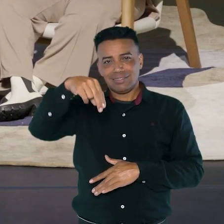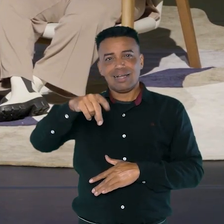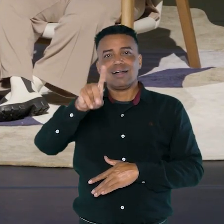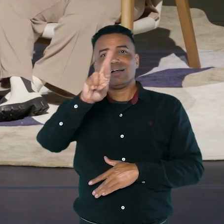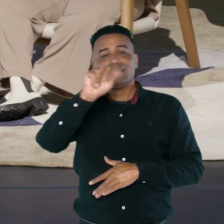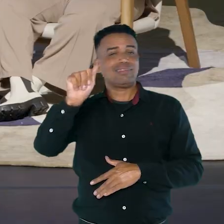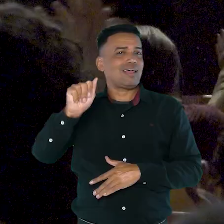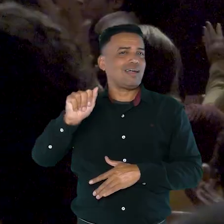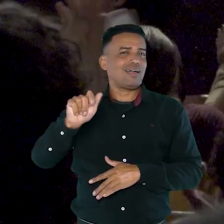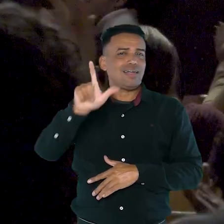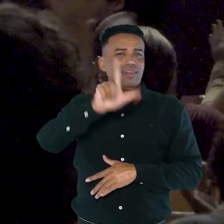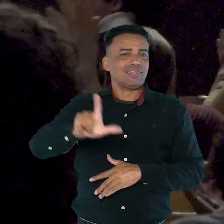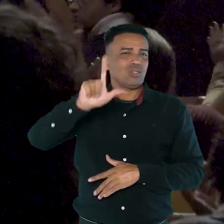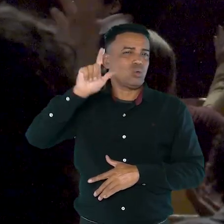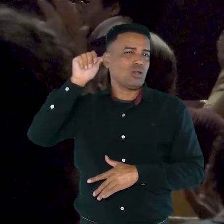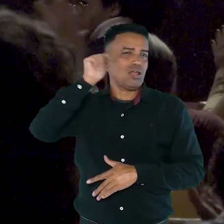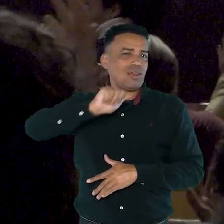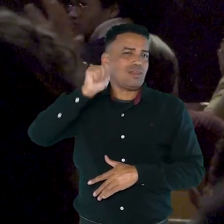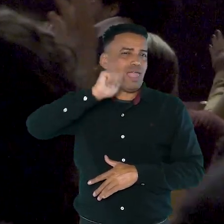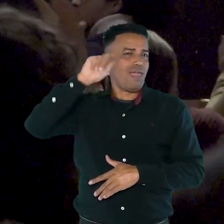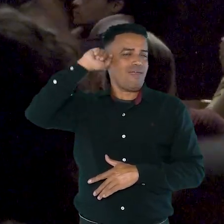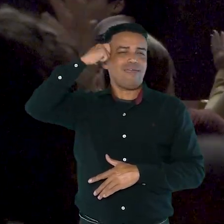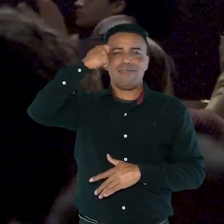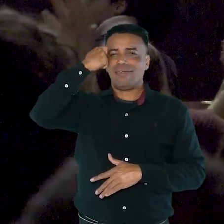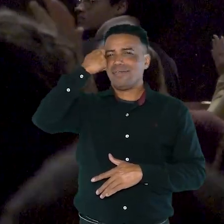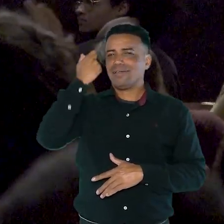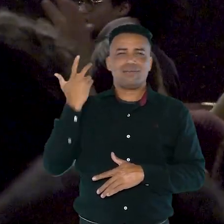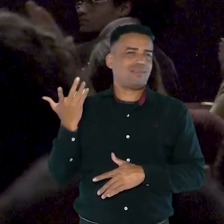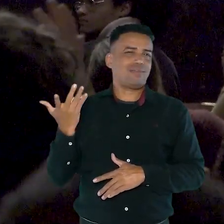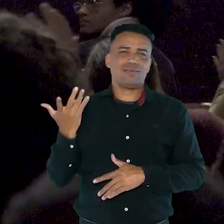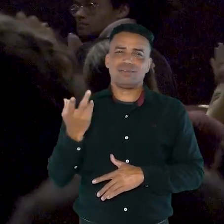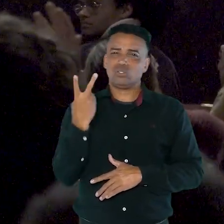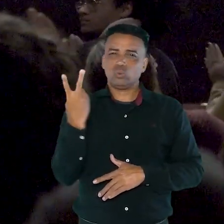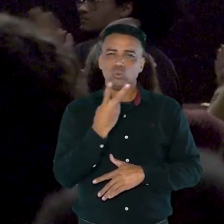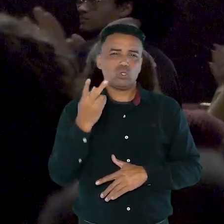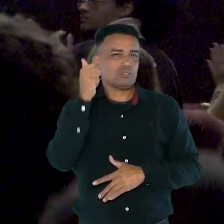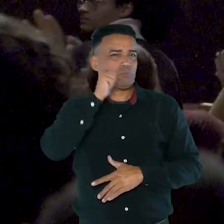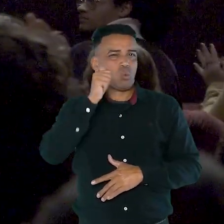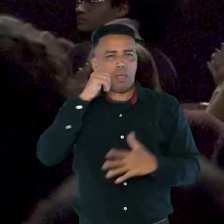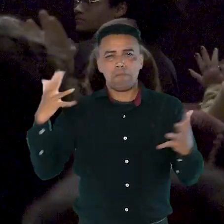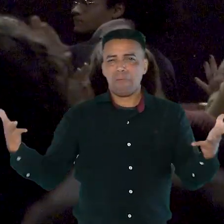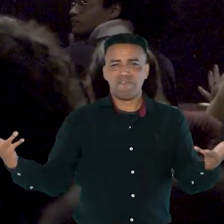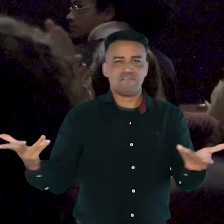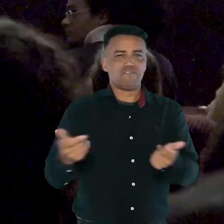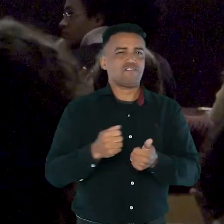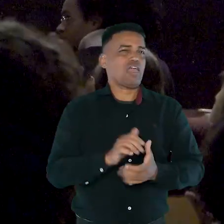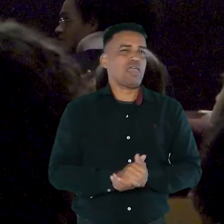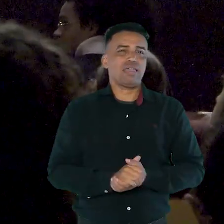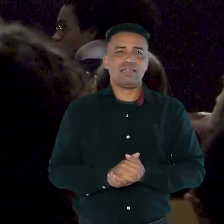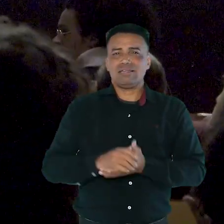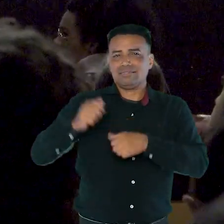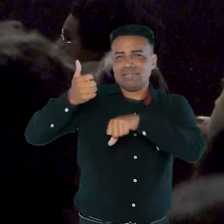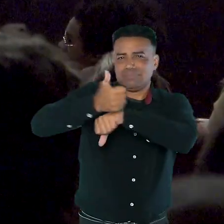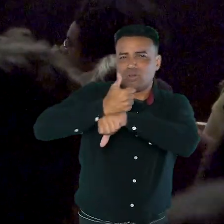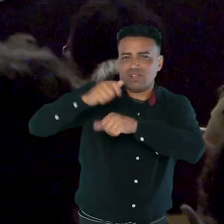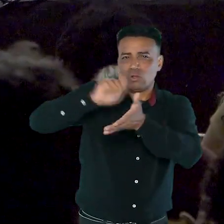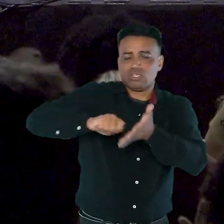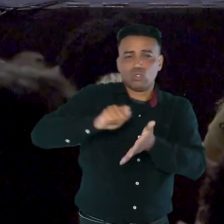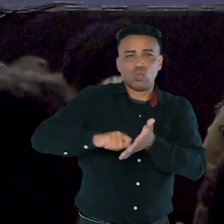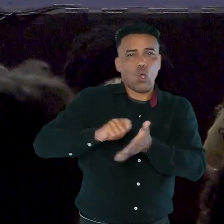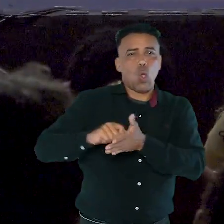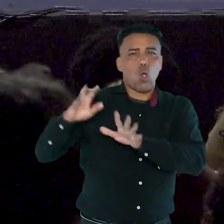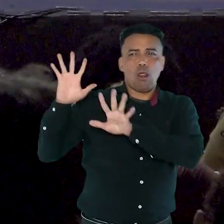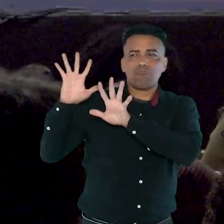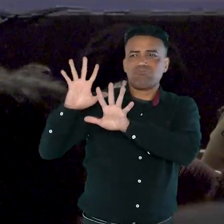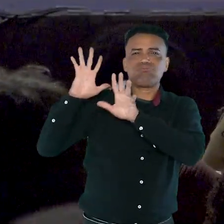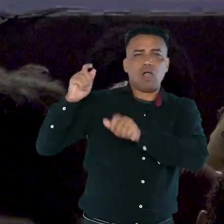Literatura negra feminina, duas mulheres fantásticas, duas escritoras. duas ativistas, duas militantes do